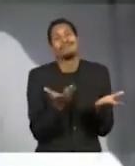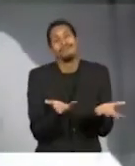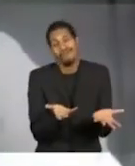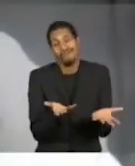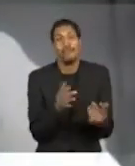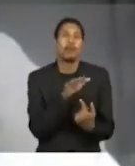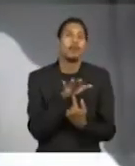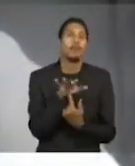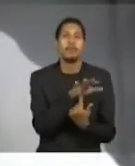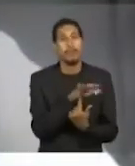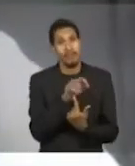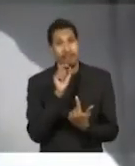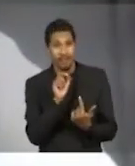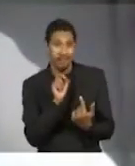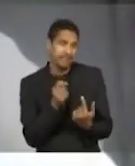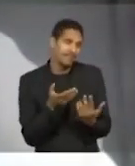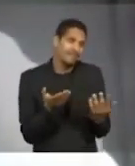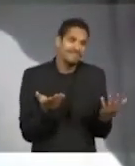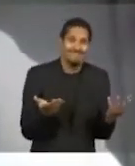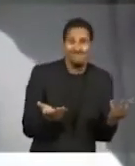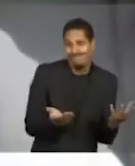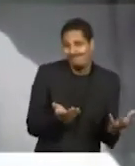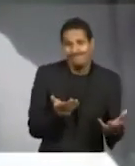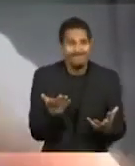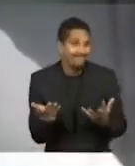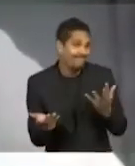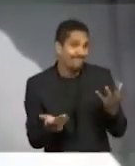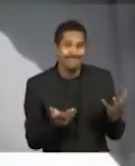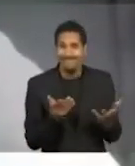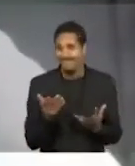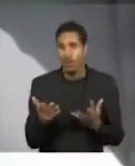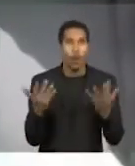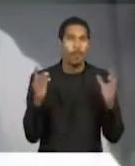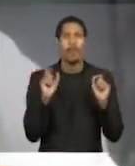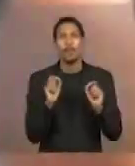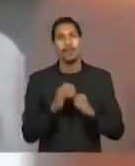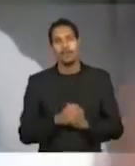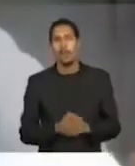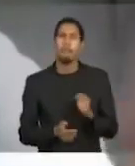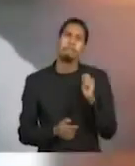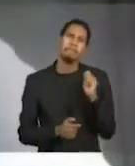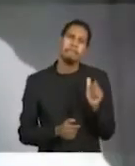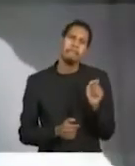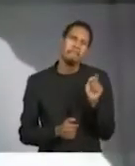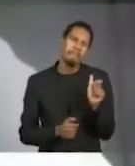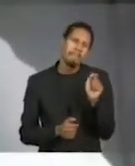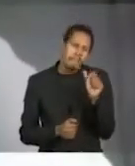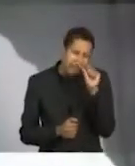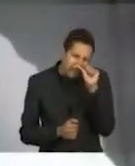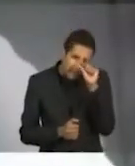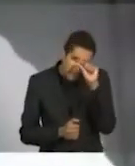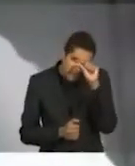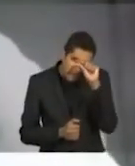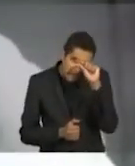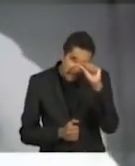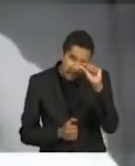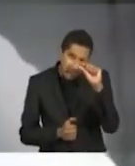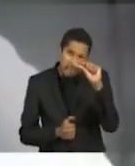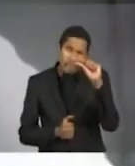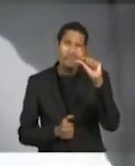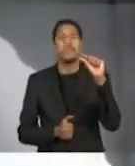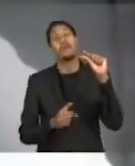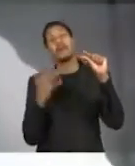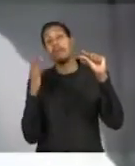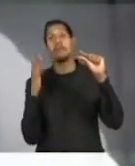meio ambiente, o Dia Mundial do Meio Ambiente, não temos o que comemorar. Temos pouquíssima coisa a comemorar,